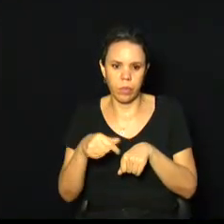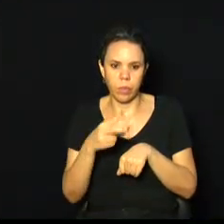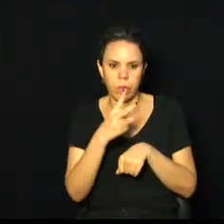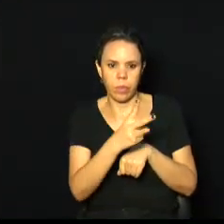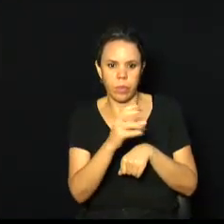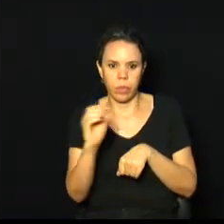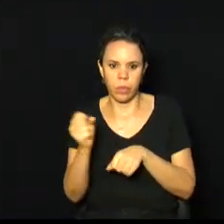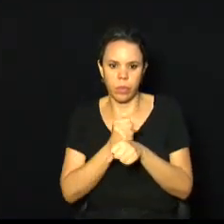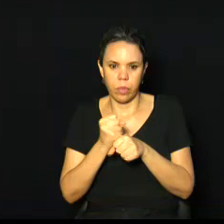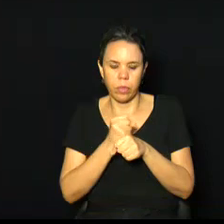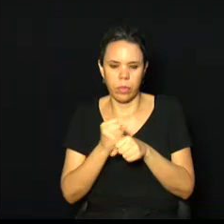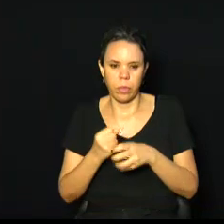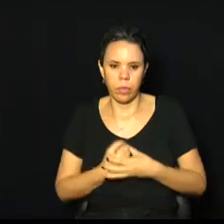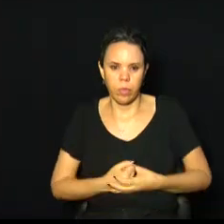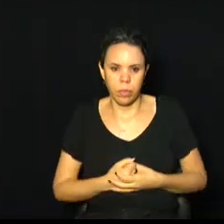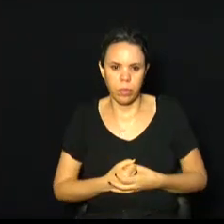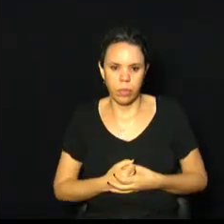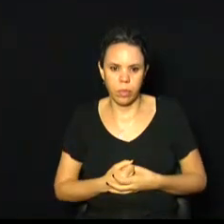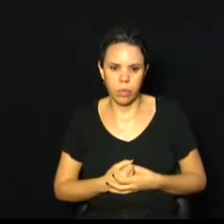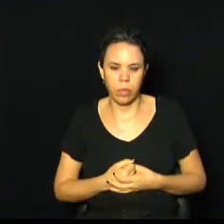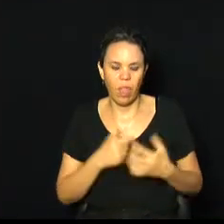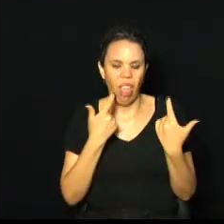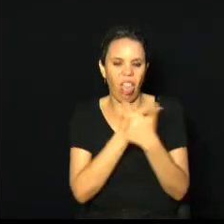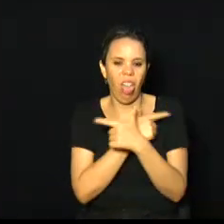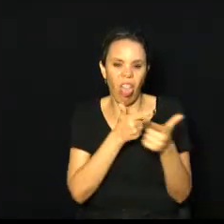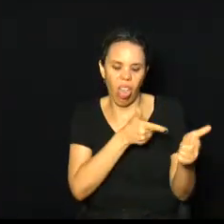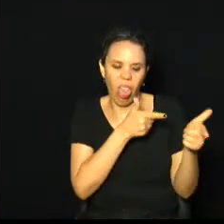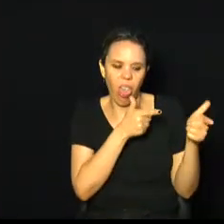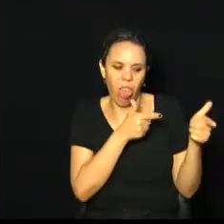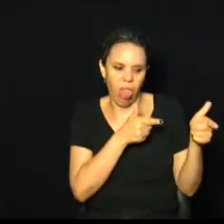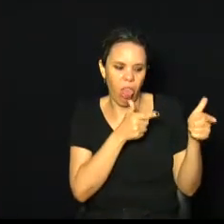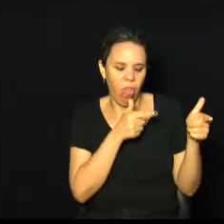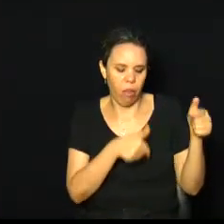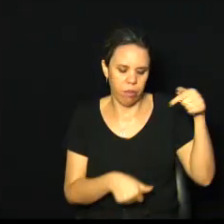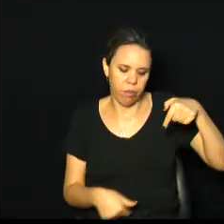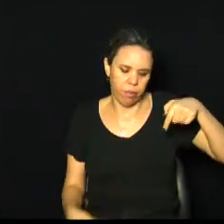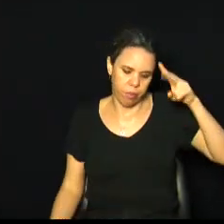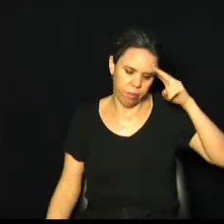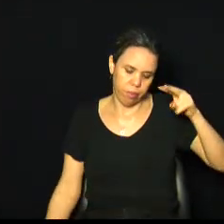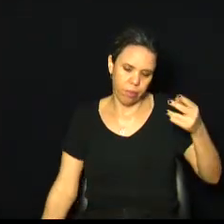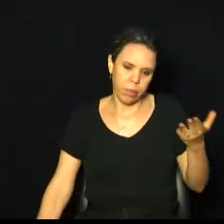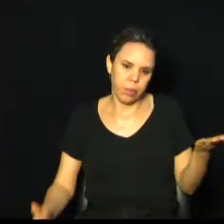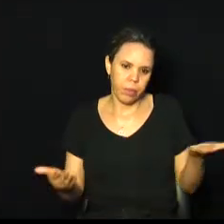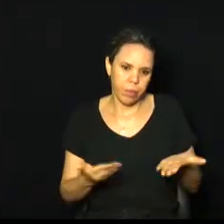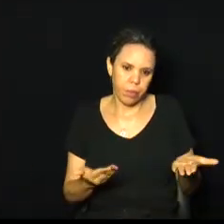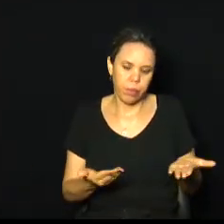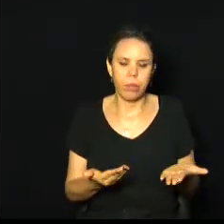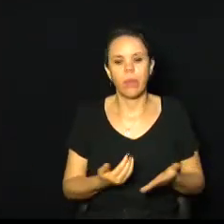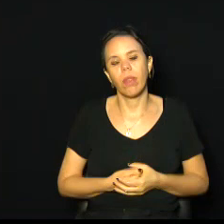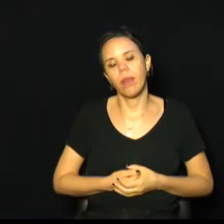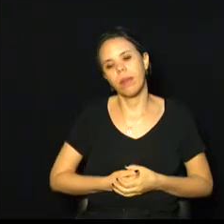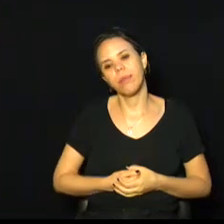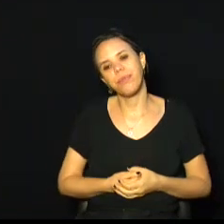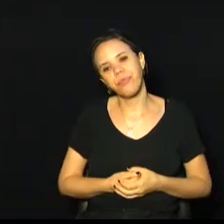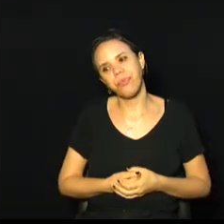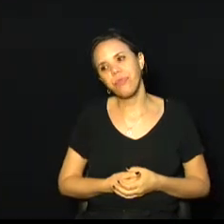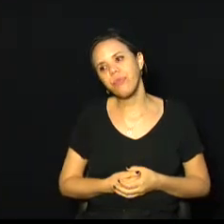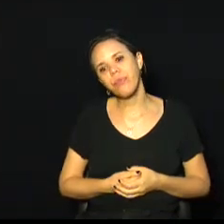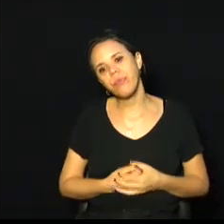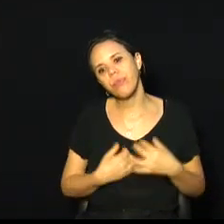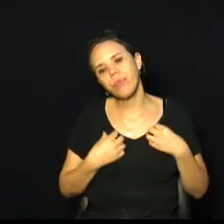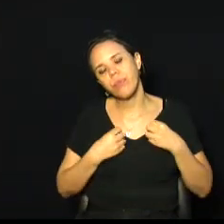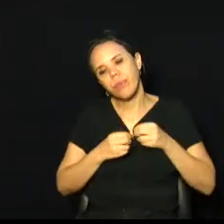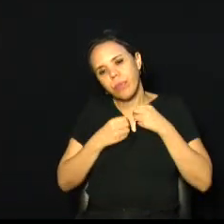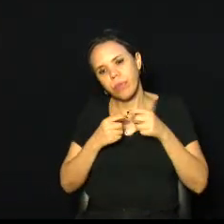200 anos vão rir de nossa história, porque hoje nós cometemos